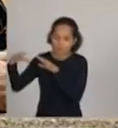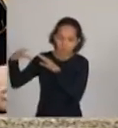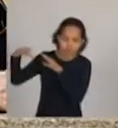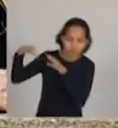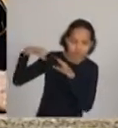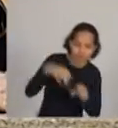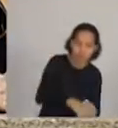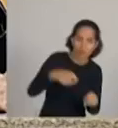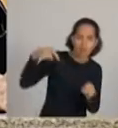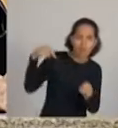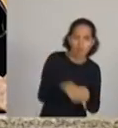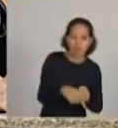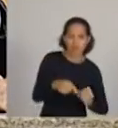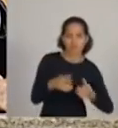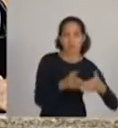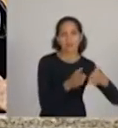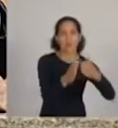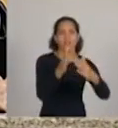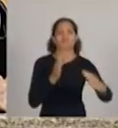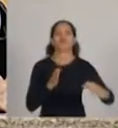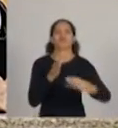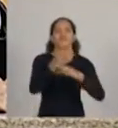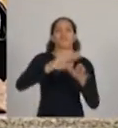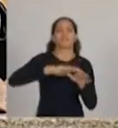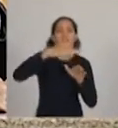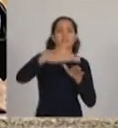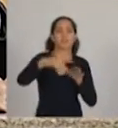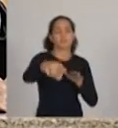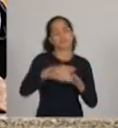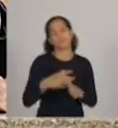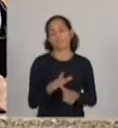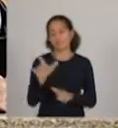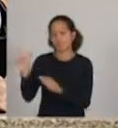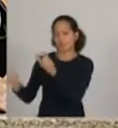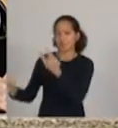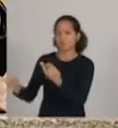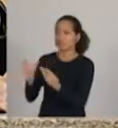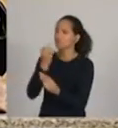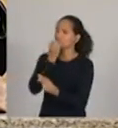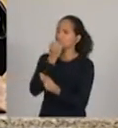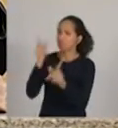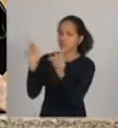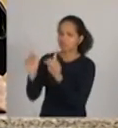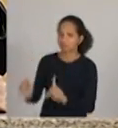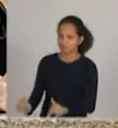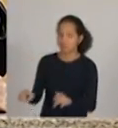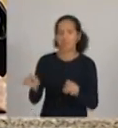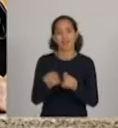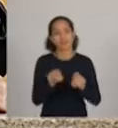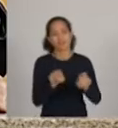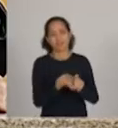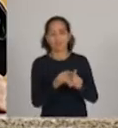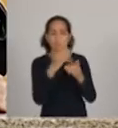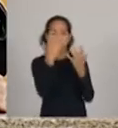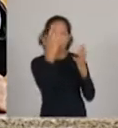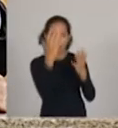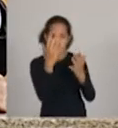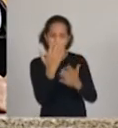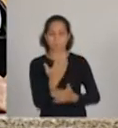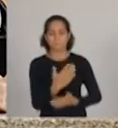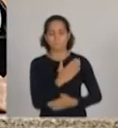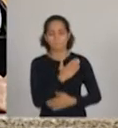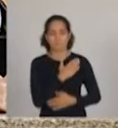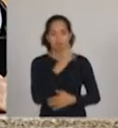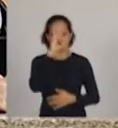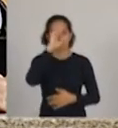por Minas Gerais, né? São pessoas do bem e eu parabenizo também aqui o meu chefe aí, o comandante Washington,